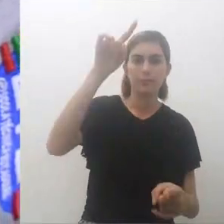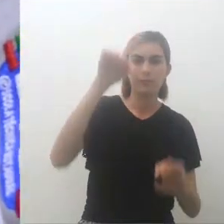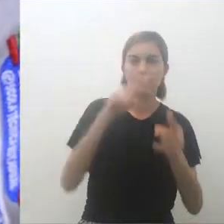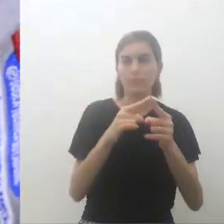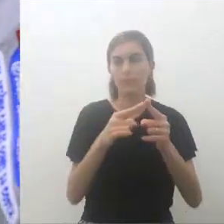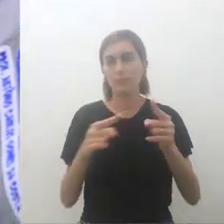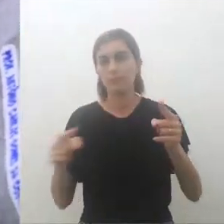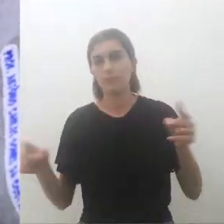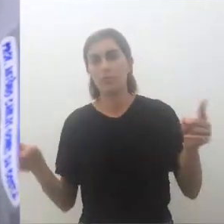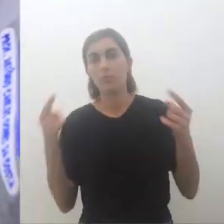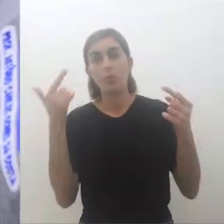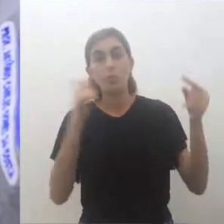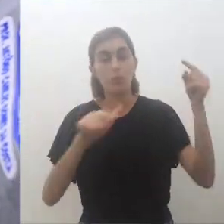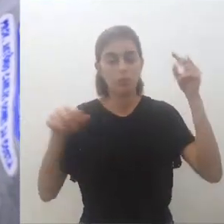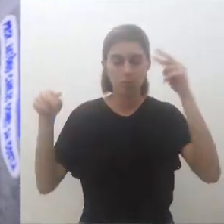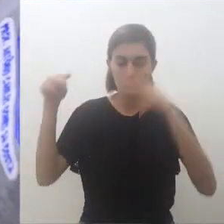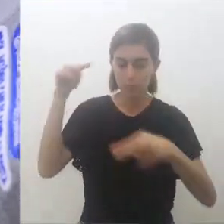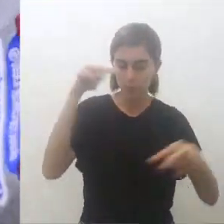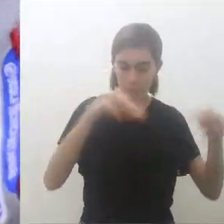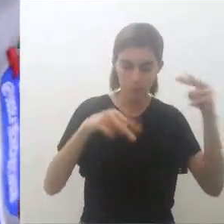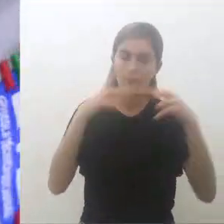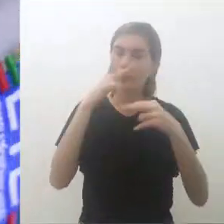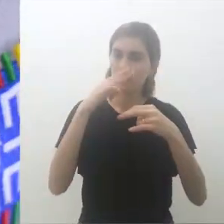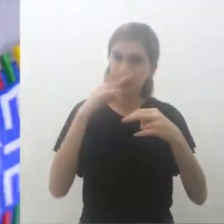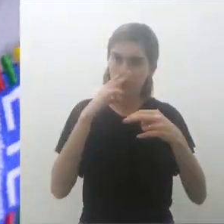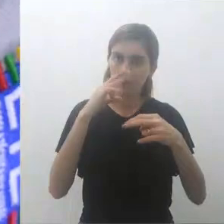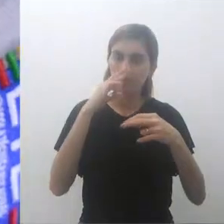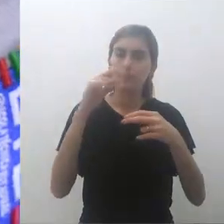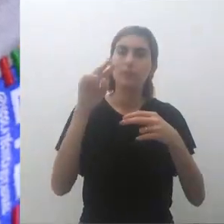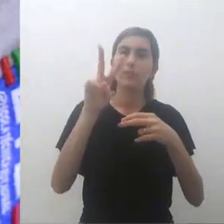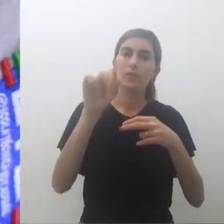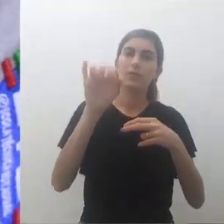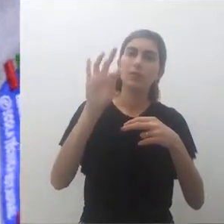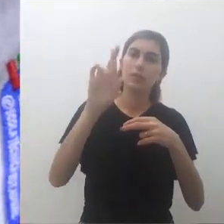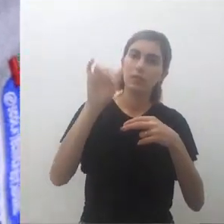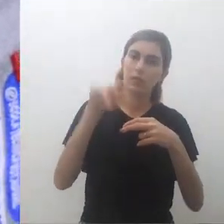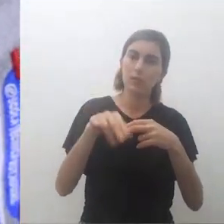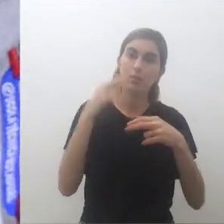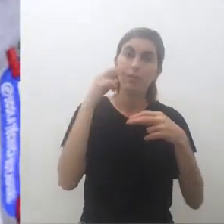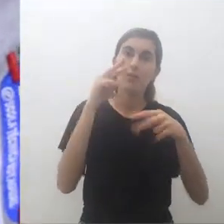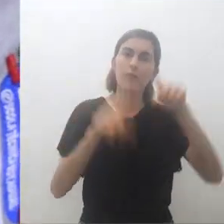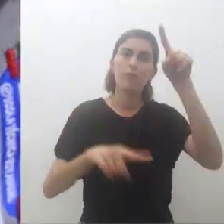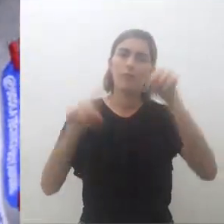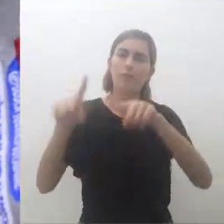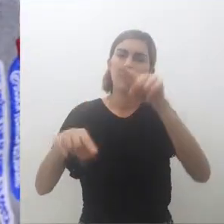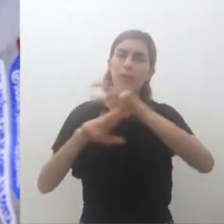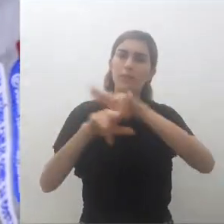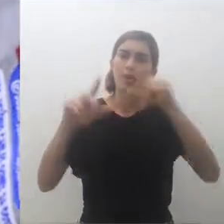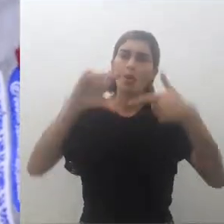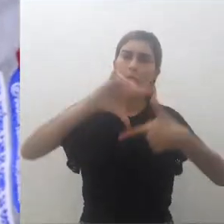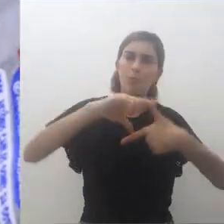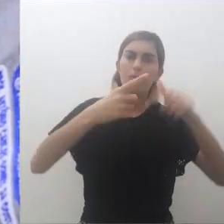também é um outro olhar da mesma vitrine, que você vê uma variedade de forma, espaços